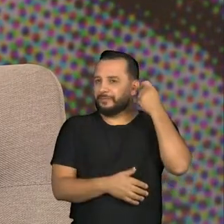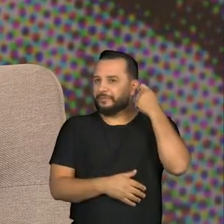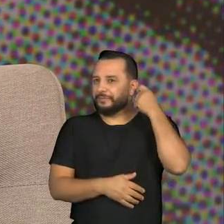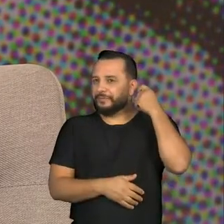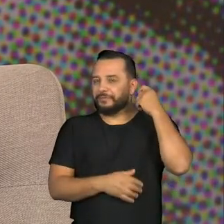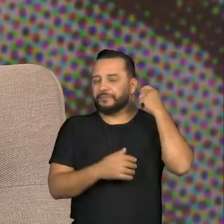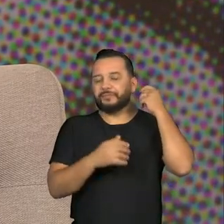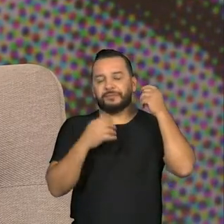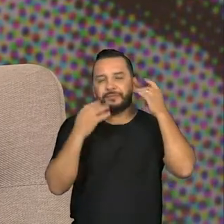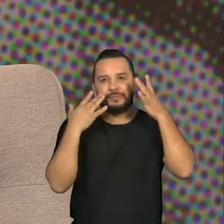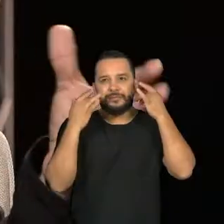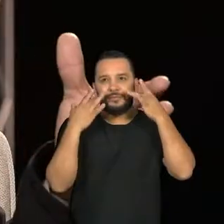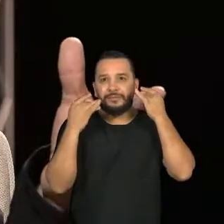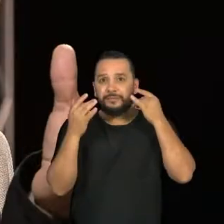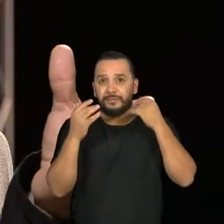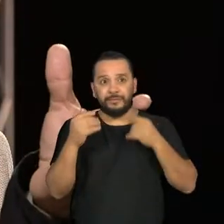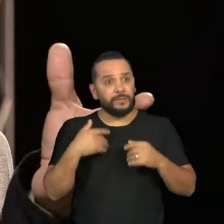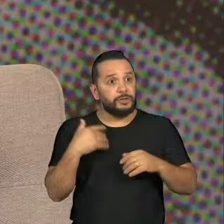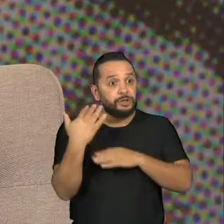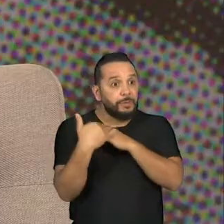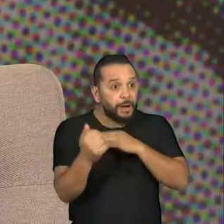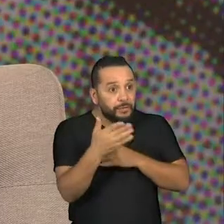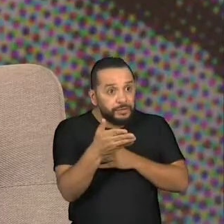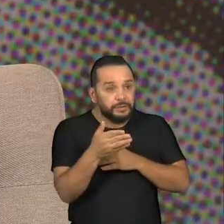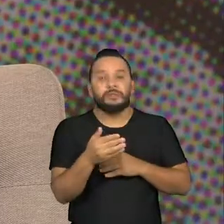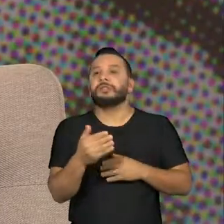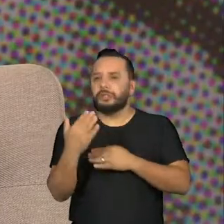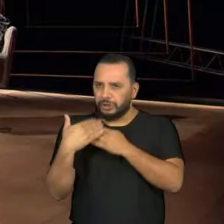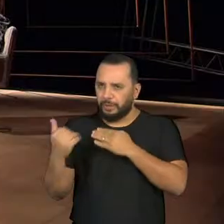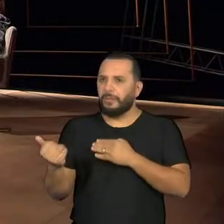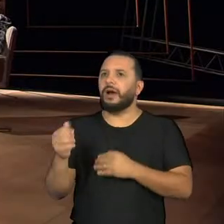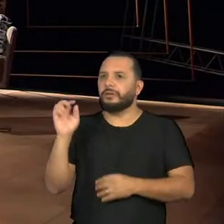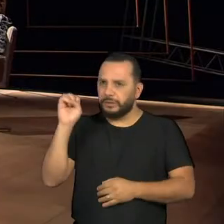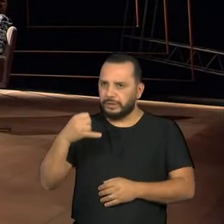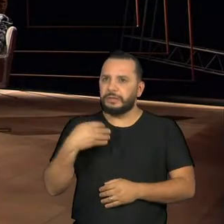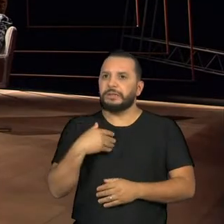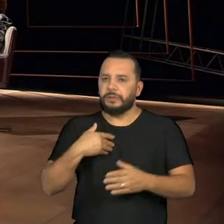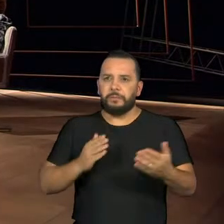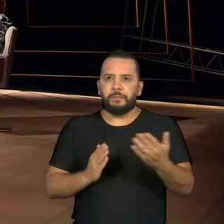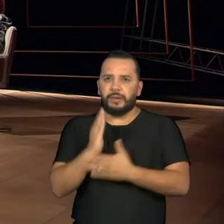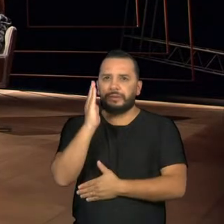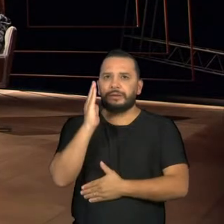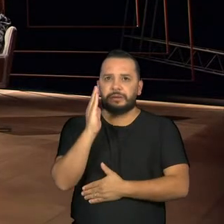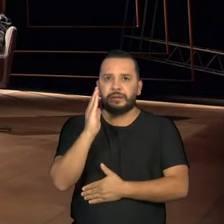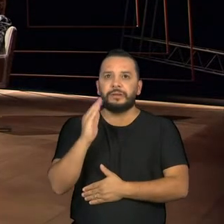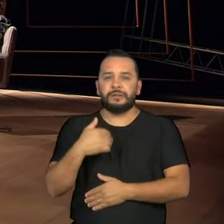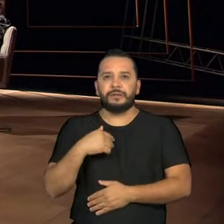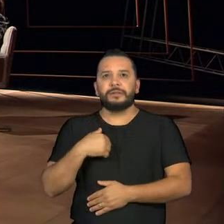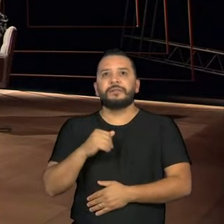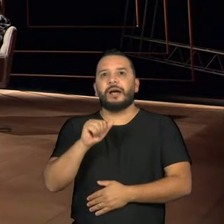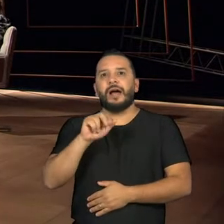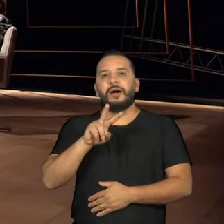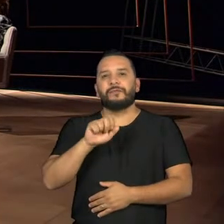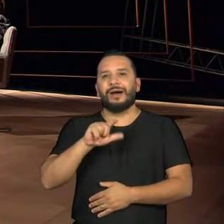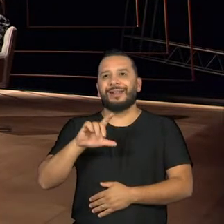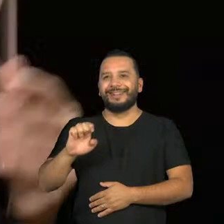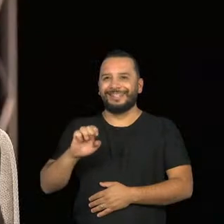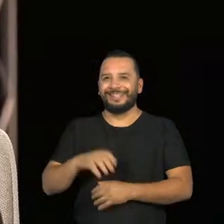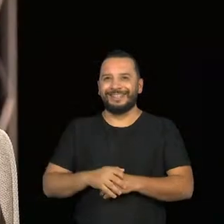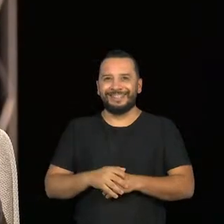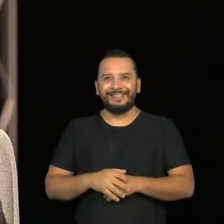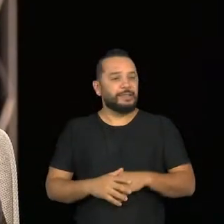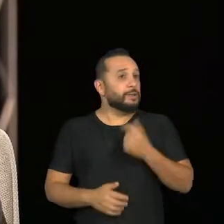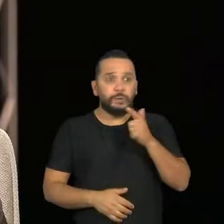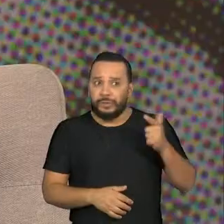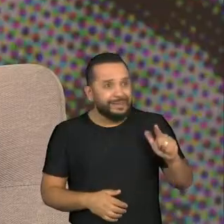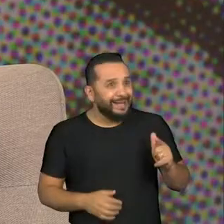muito feliz. Te chamaram? Você passou no teste? Passei. Na Varig. Varig? Nem existe